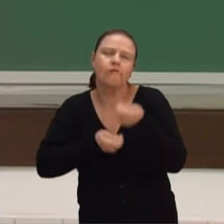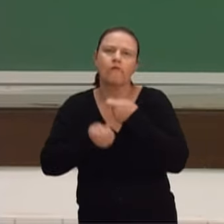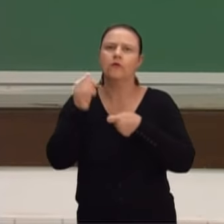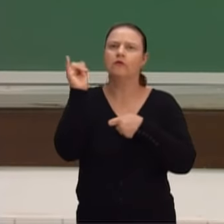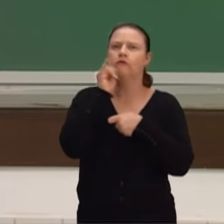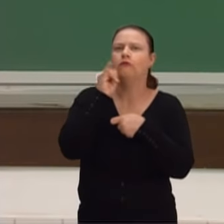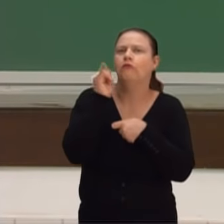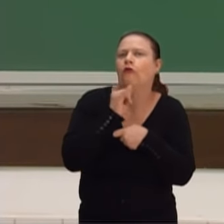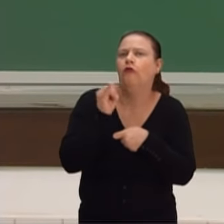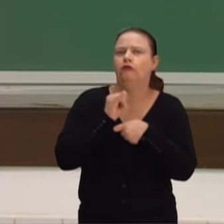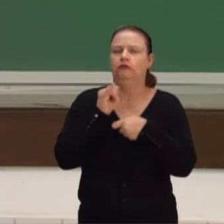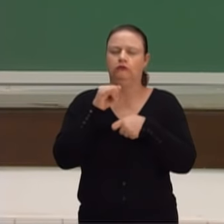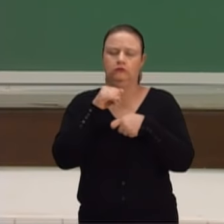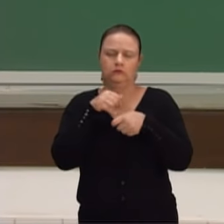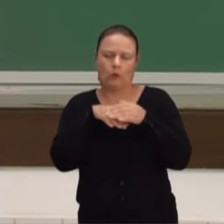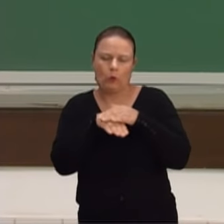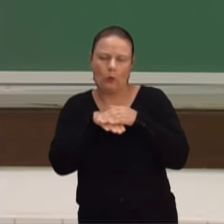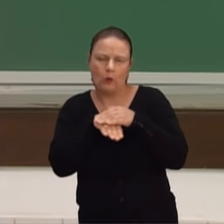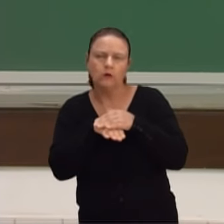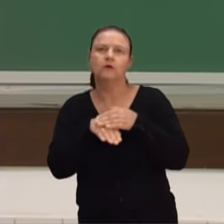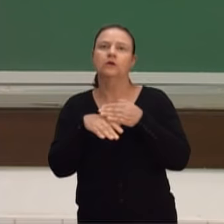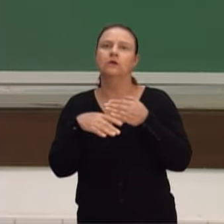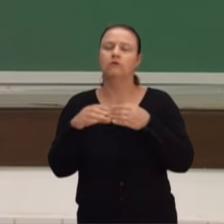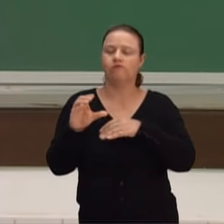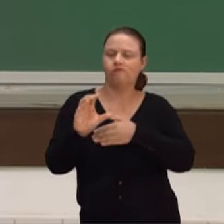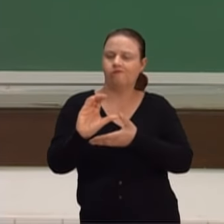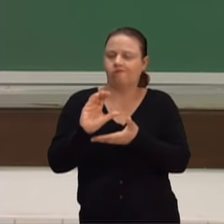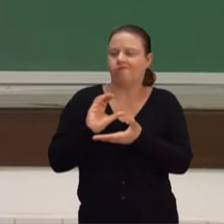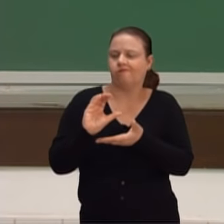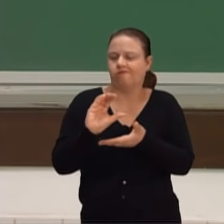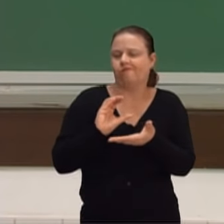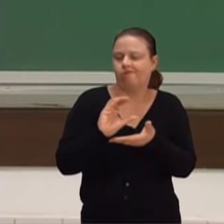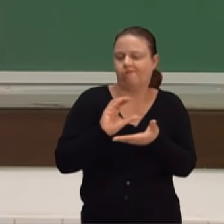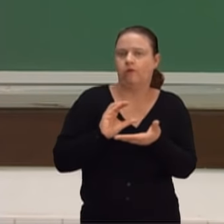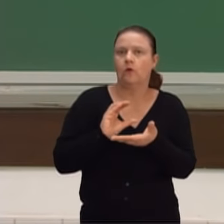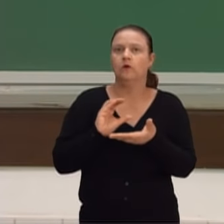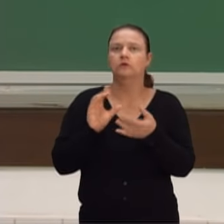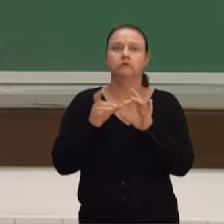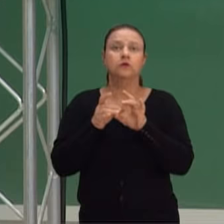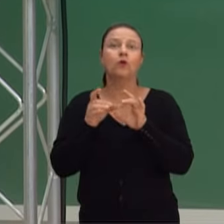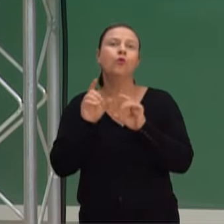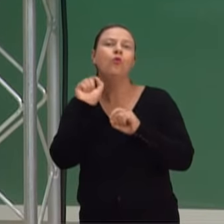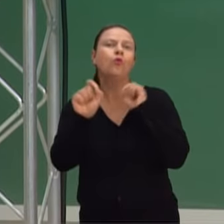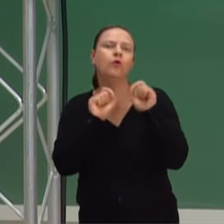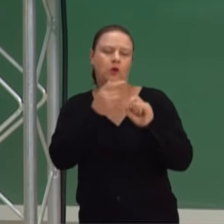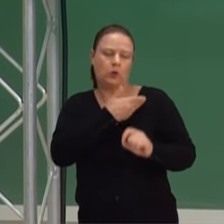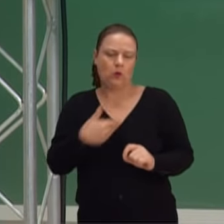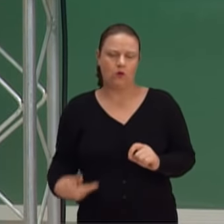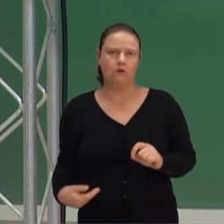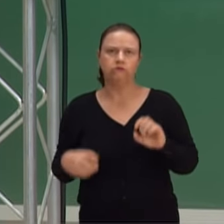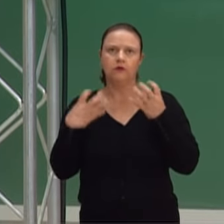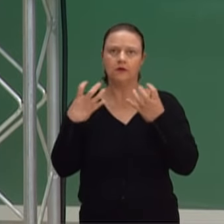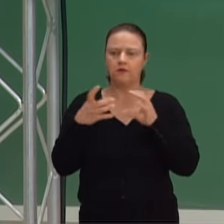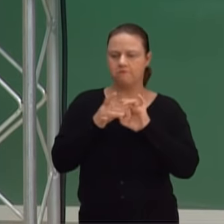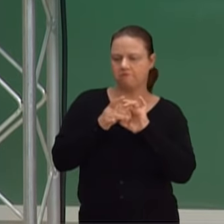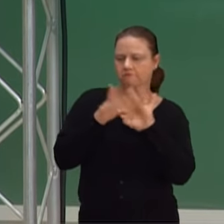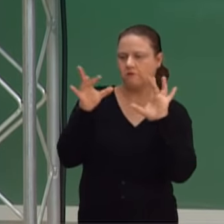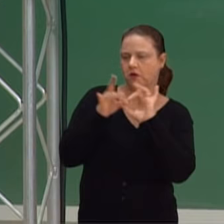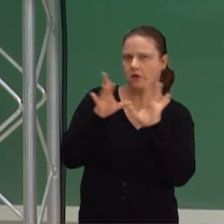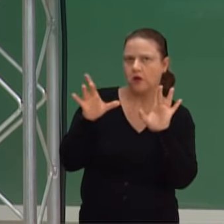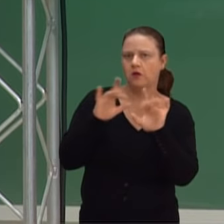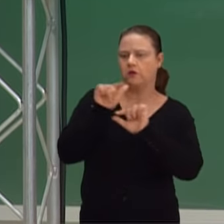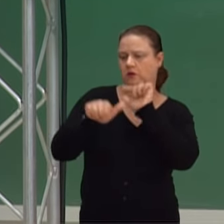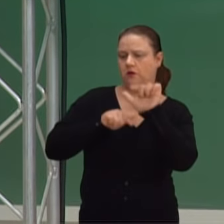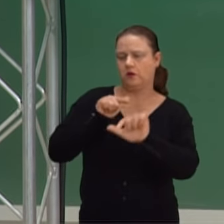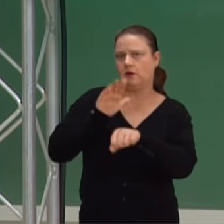as monarquias, os governos estão muito interessados em permitir esse trabalho, em permitir essa atividade. Por